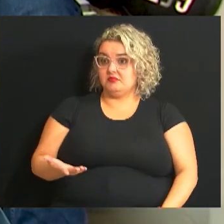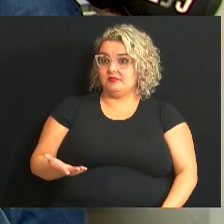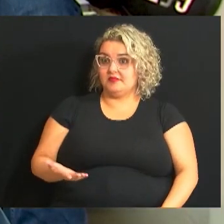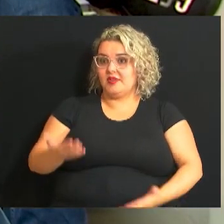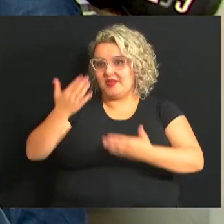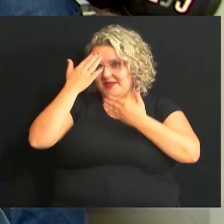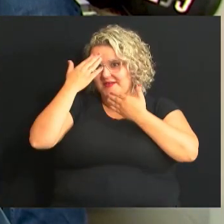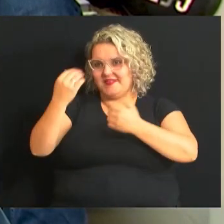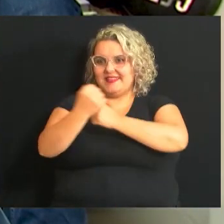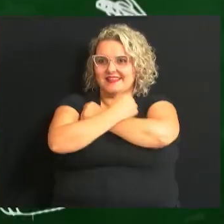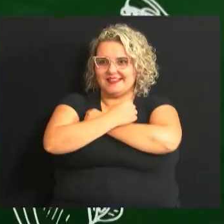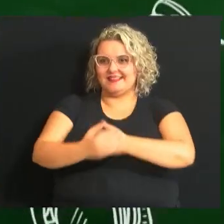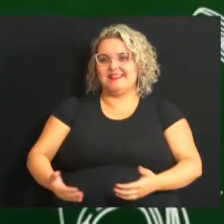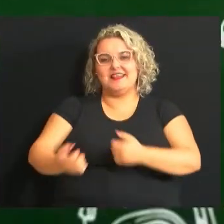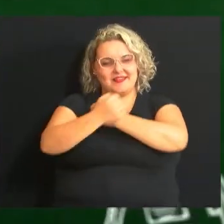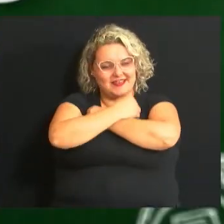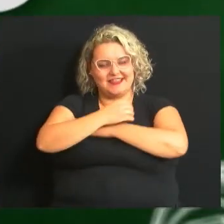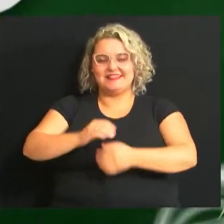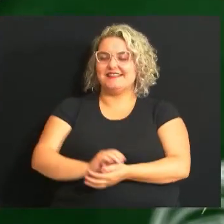abraço, obrigado. Um abraço.